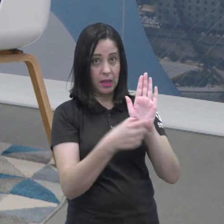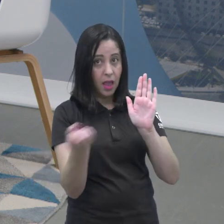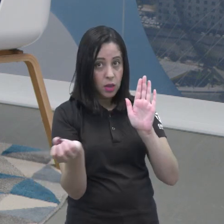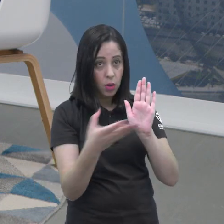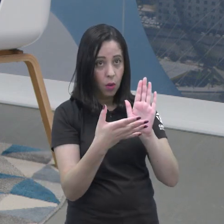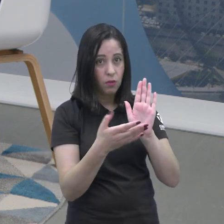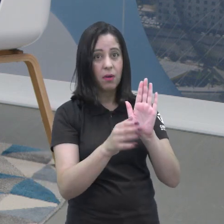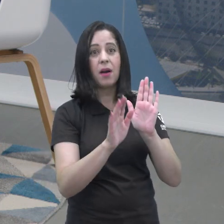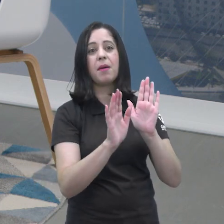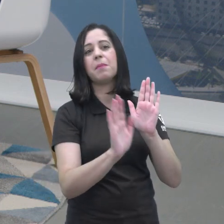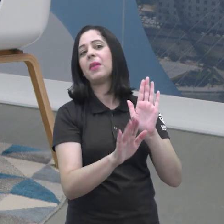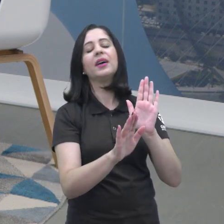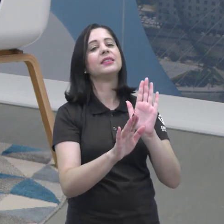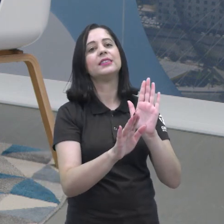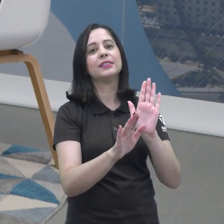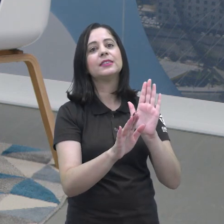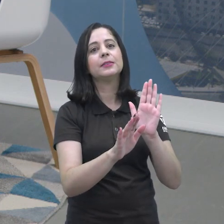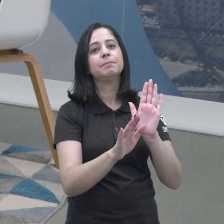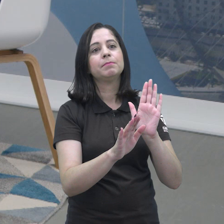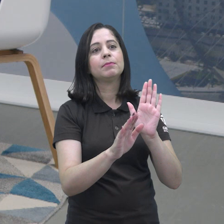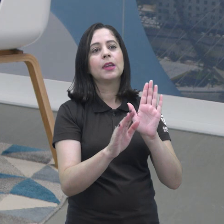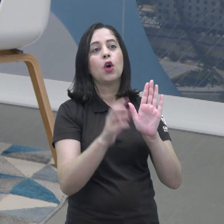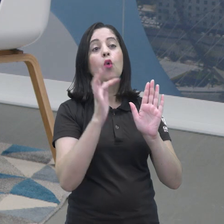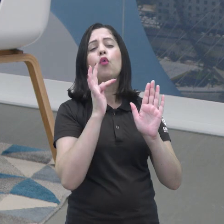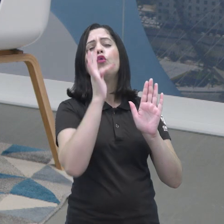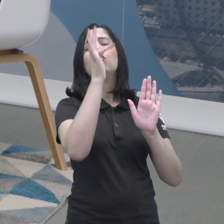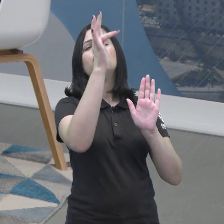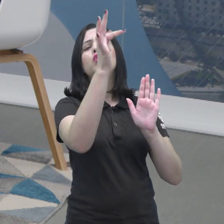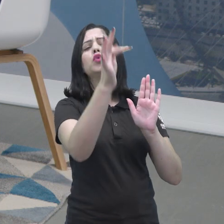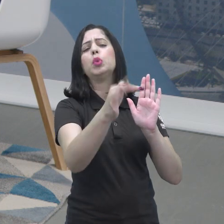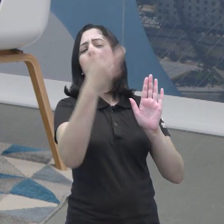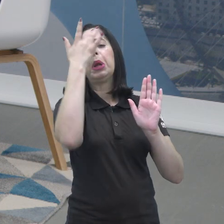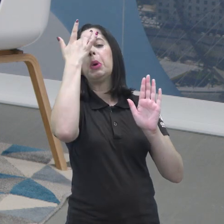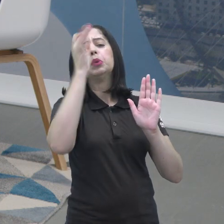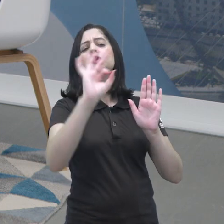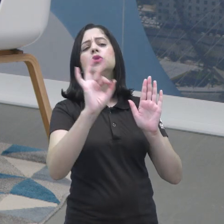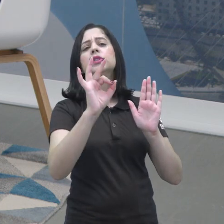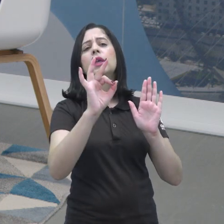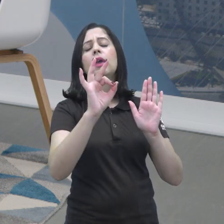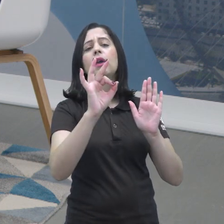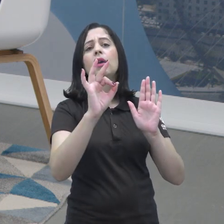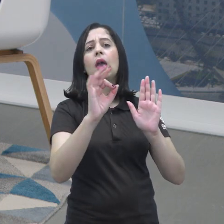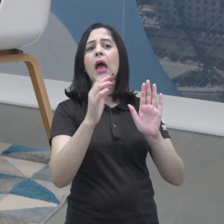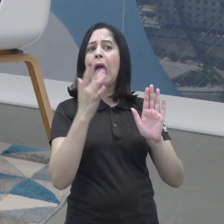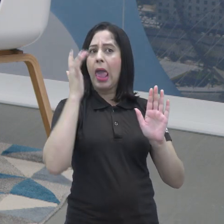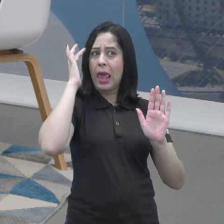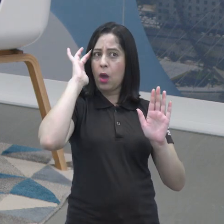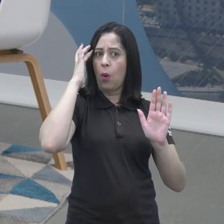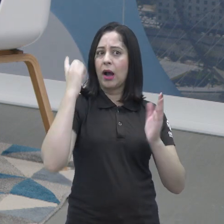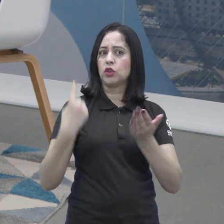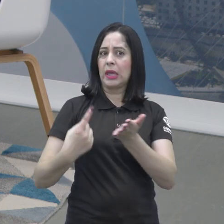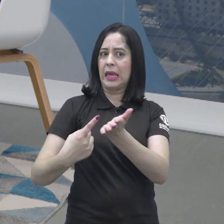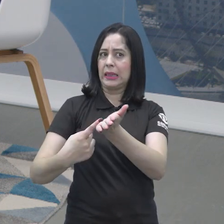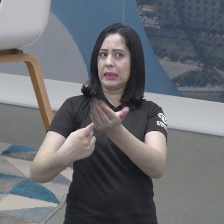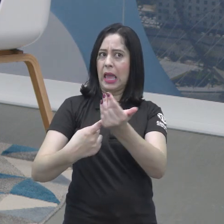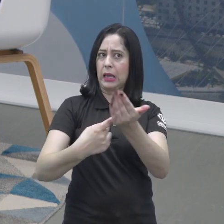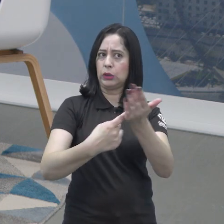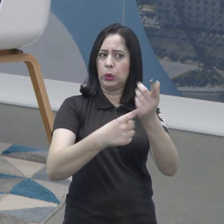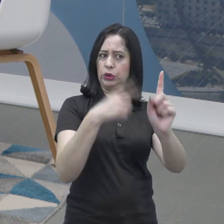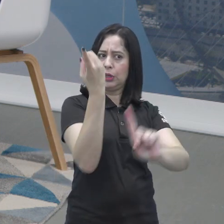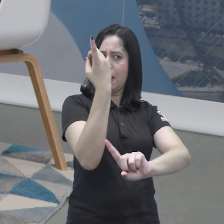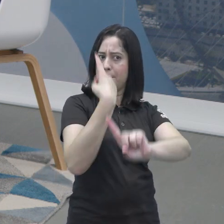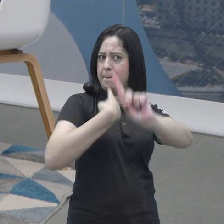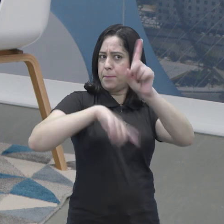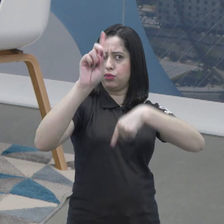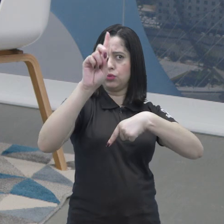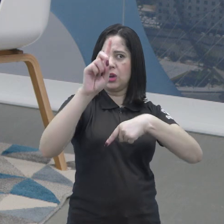grande novidade, mas como não tem como a gente prever o futuro, pode ser que daqui a alguns anos uma nova tecnologia apareça e a inteligência